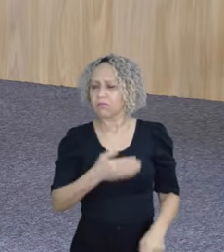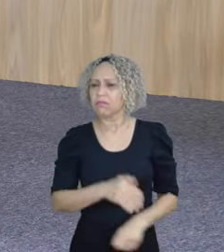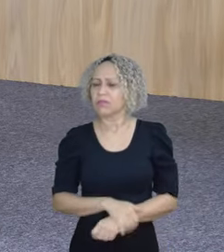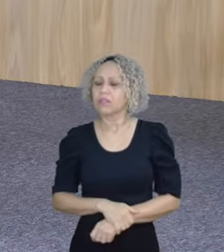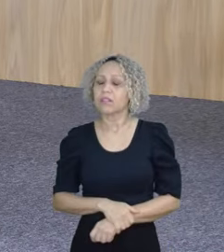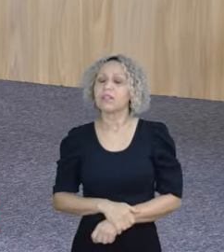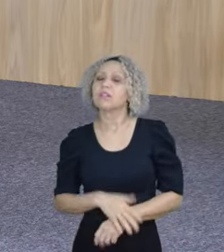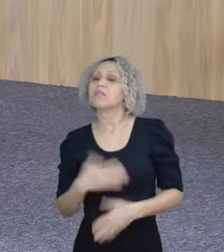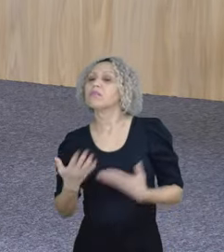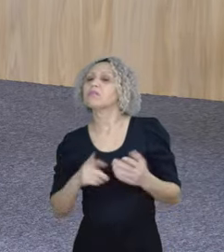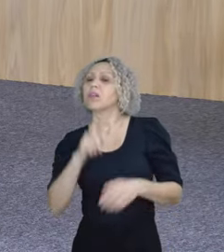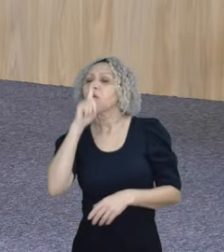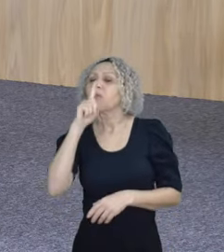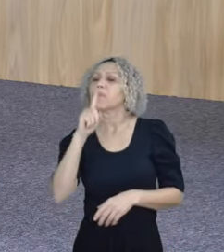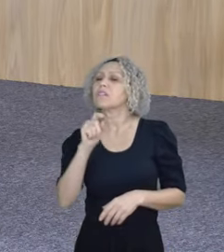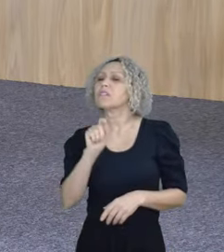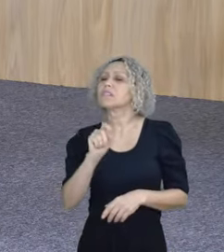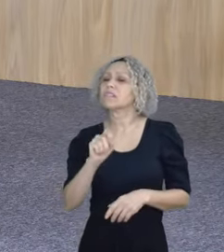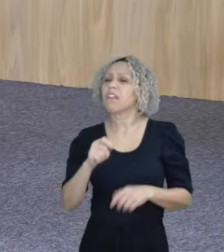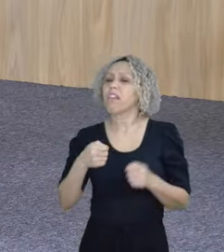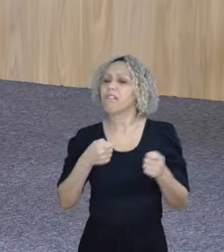para a nossa democracia?